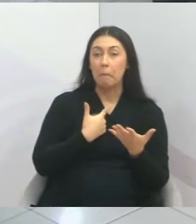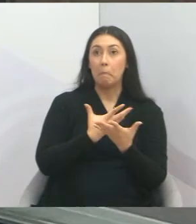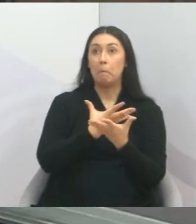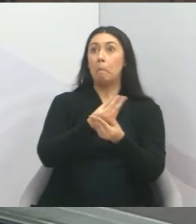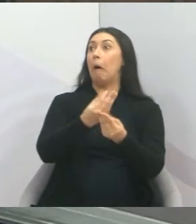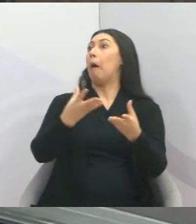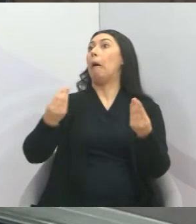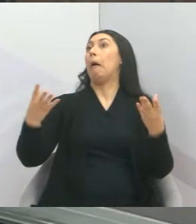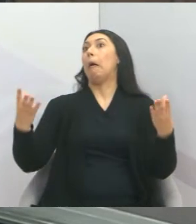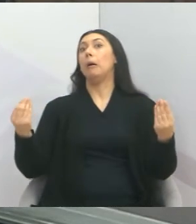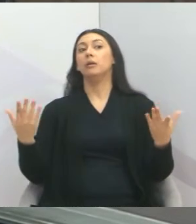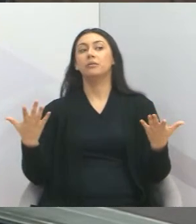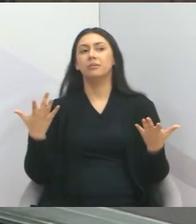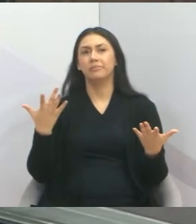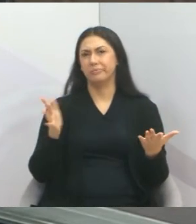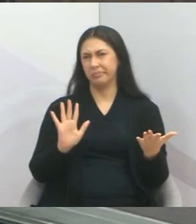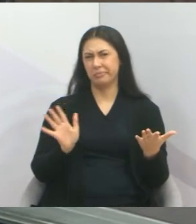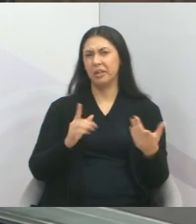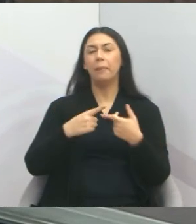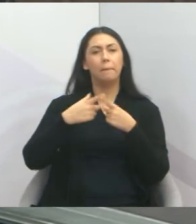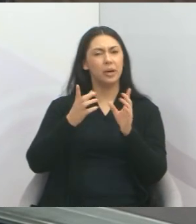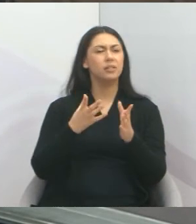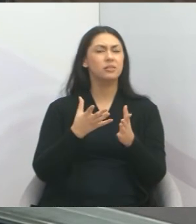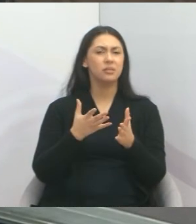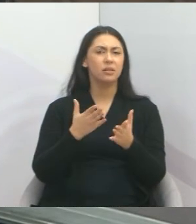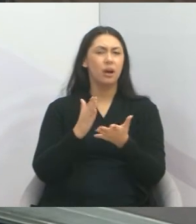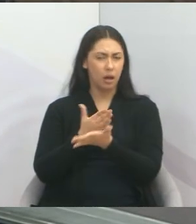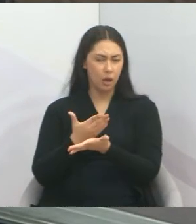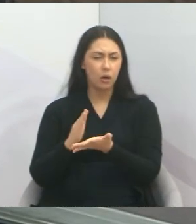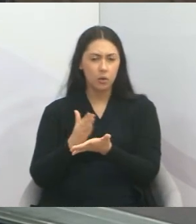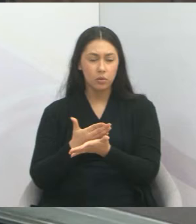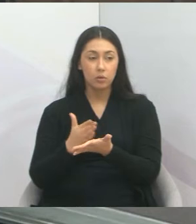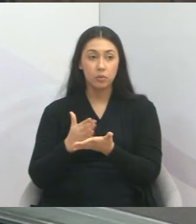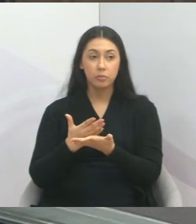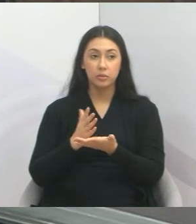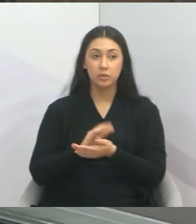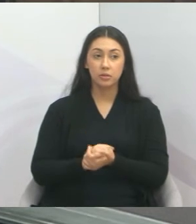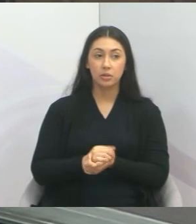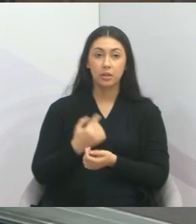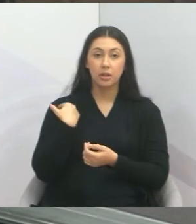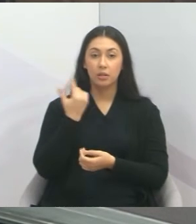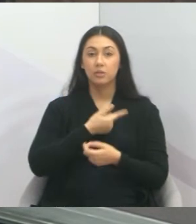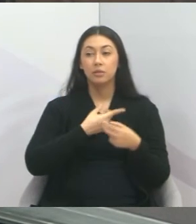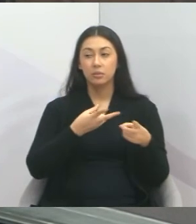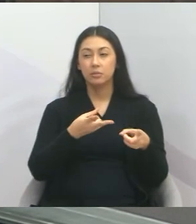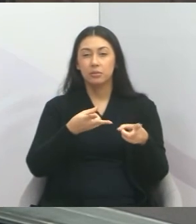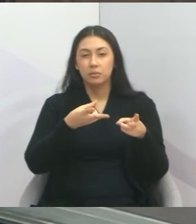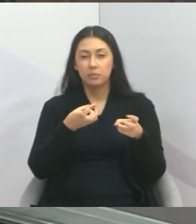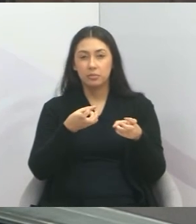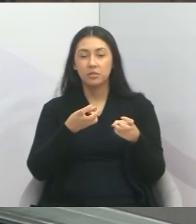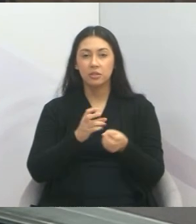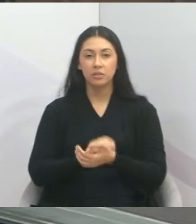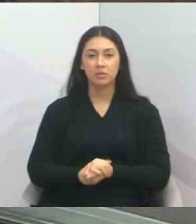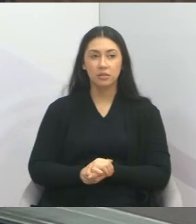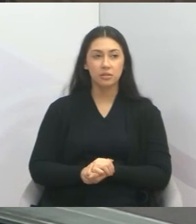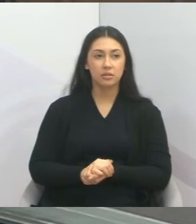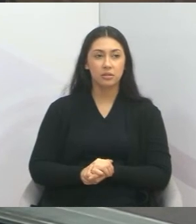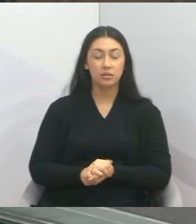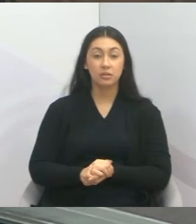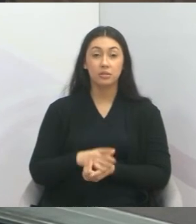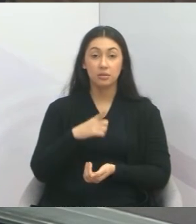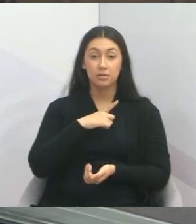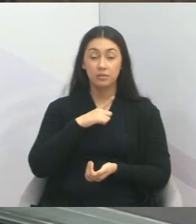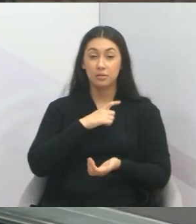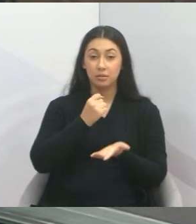mas eu digo que várias né e a gente percebe que a o